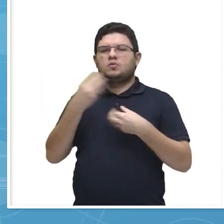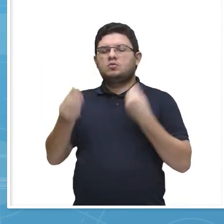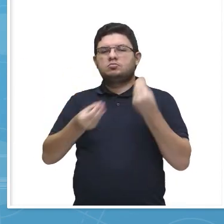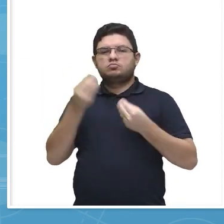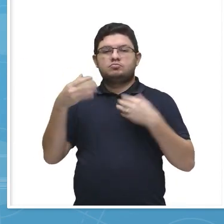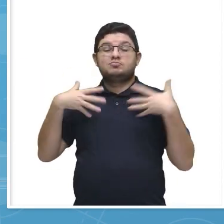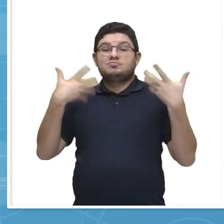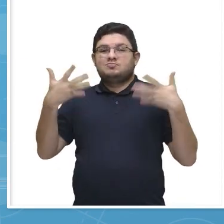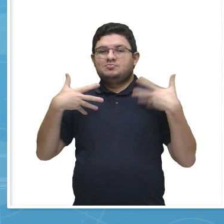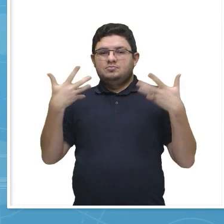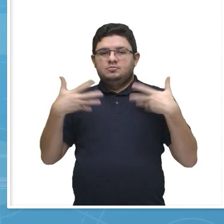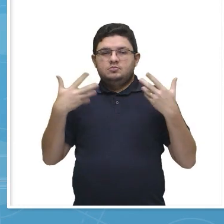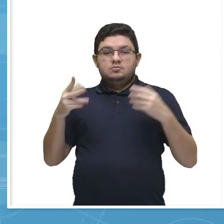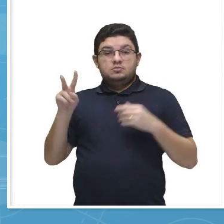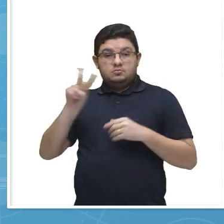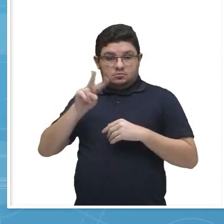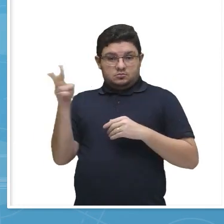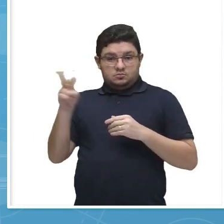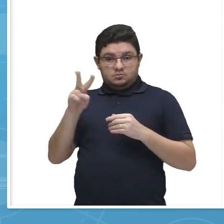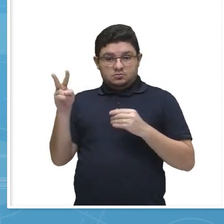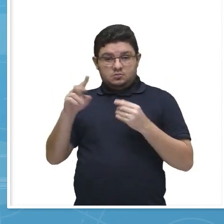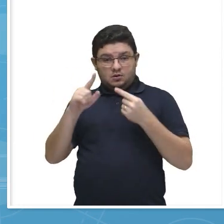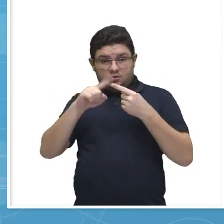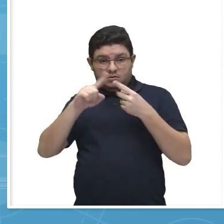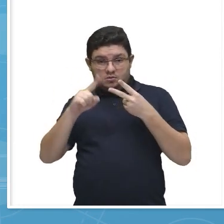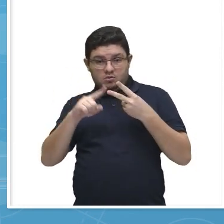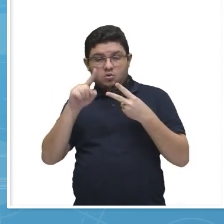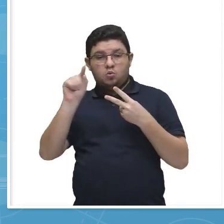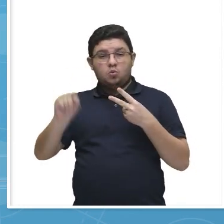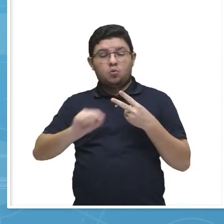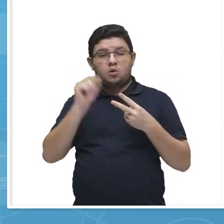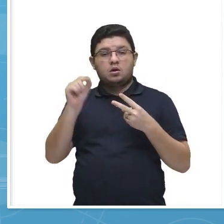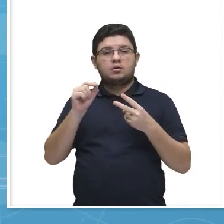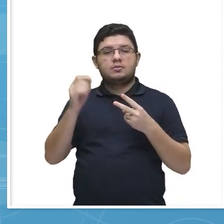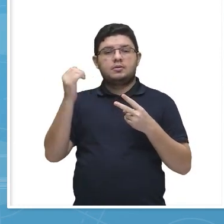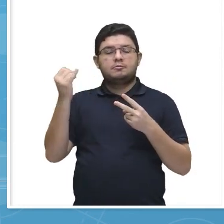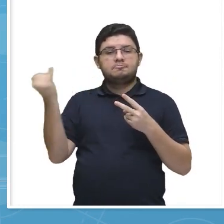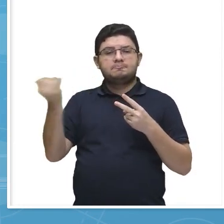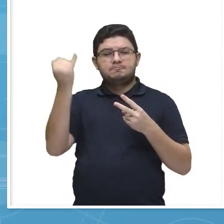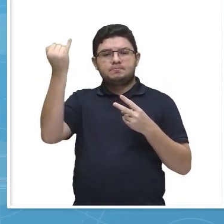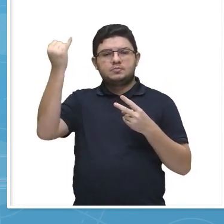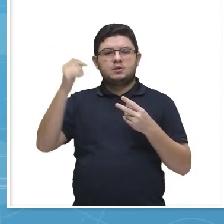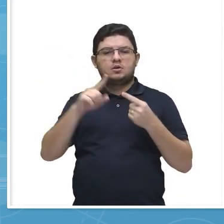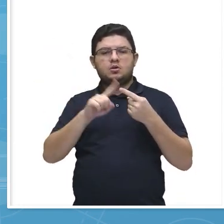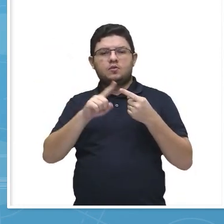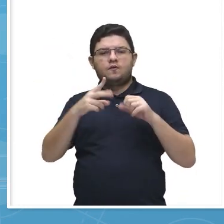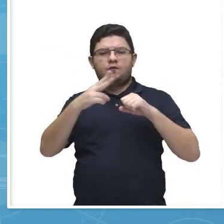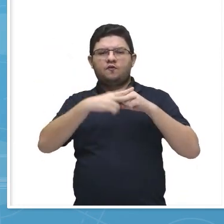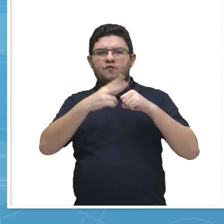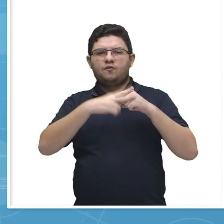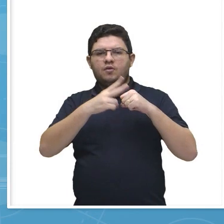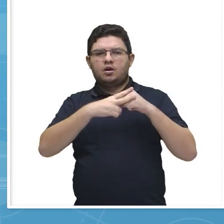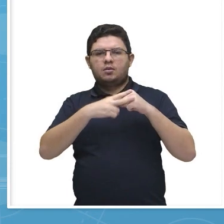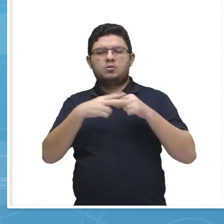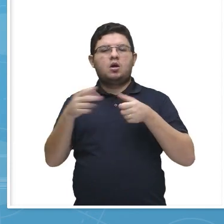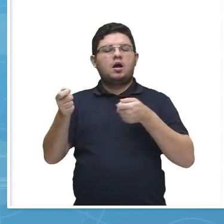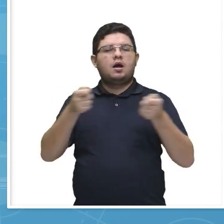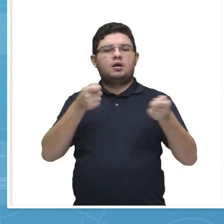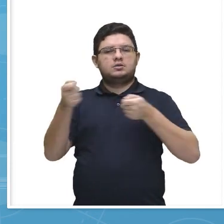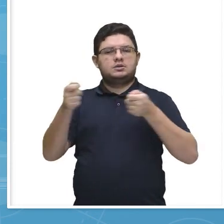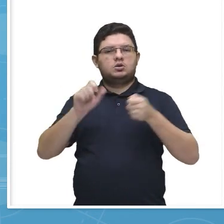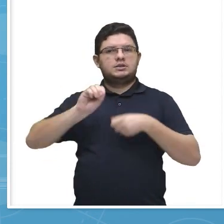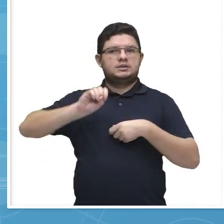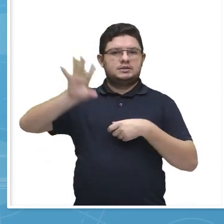são núcleos importantes. O verbo que indica a ação e a palavra alegres que indica